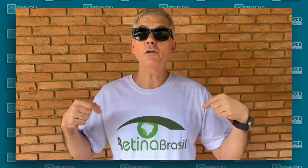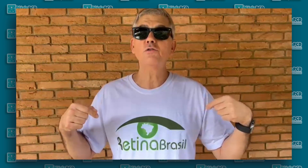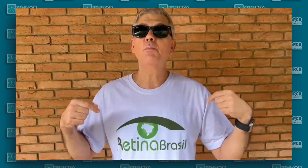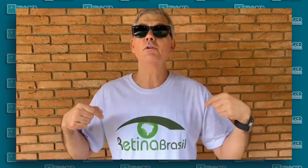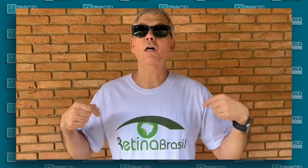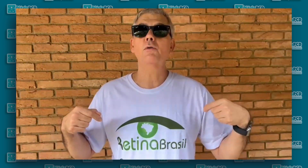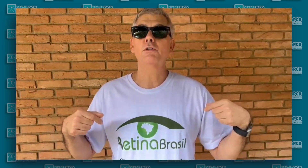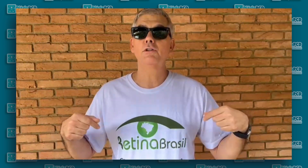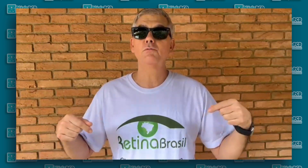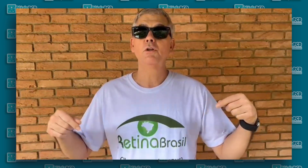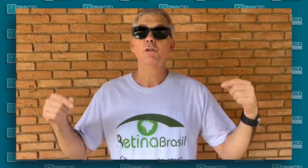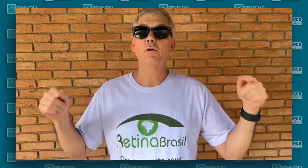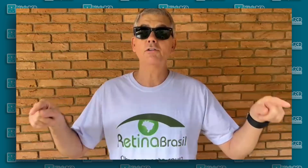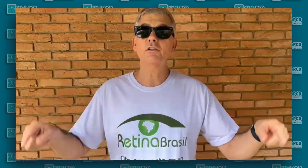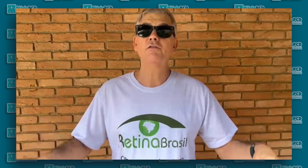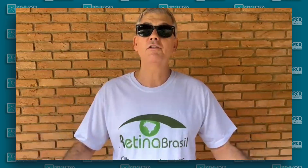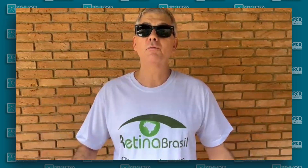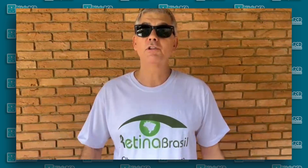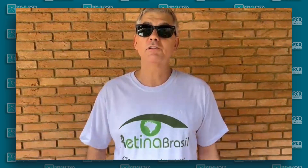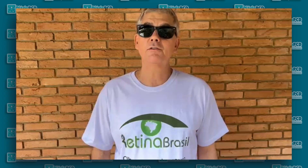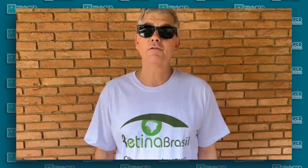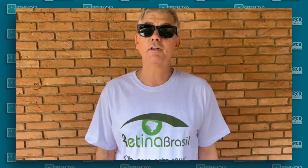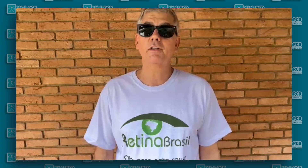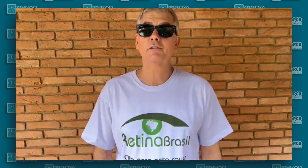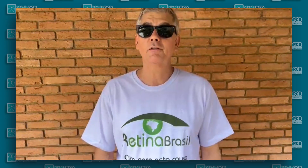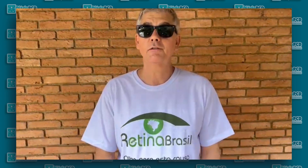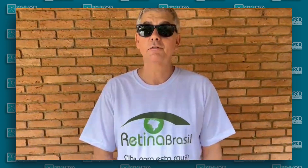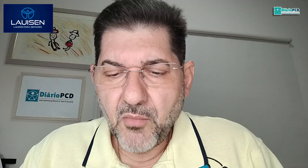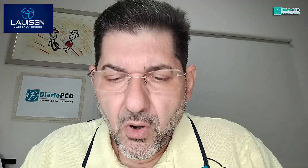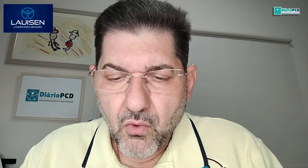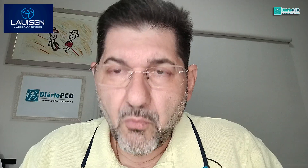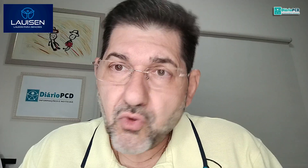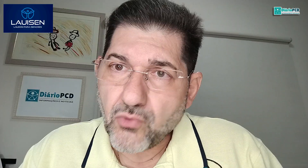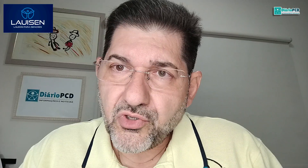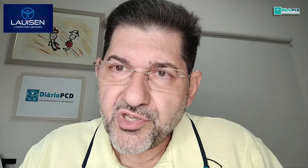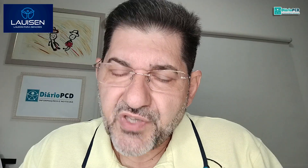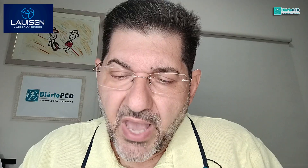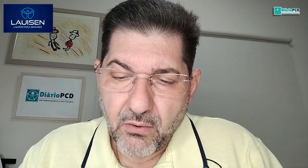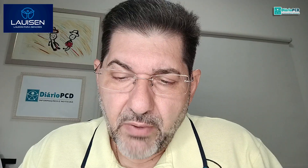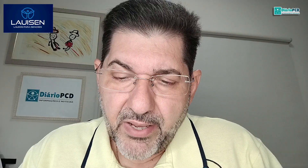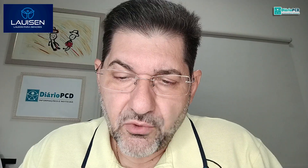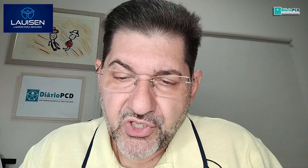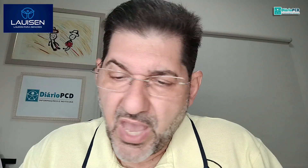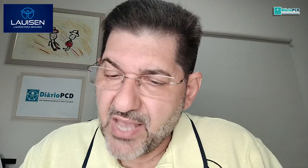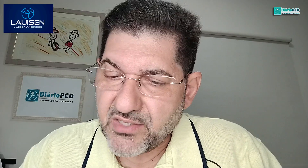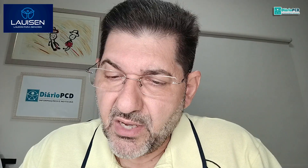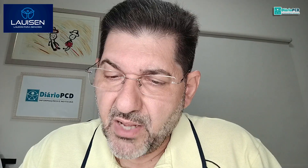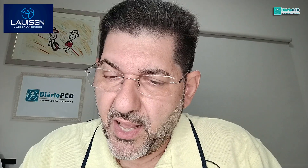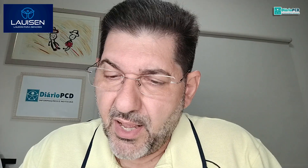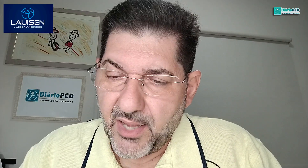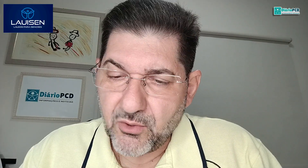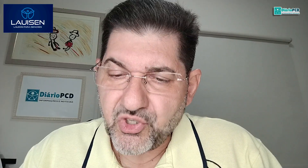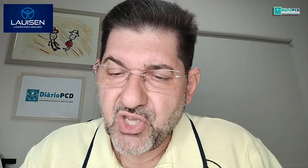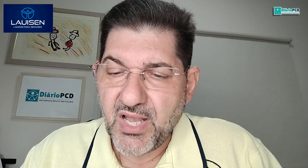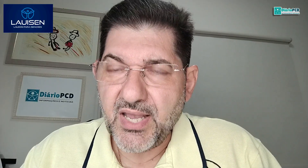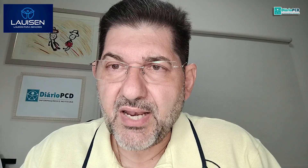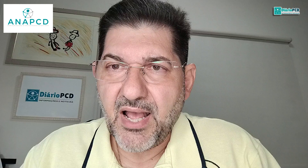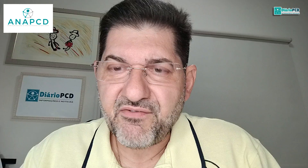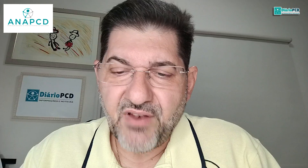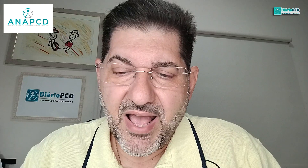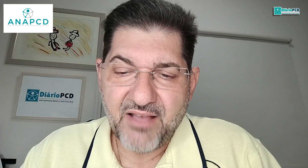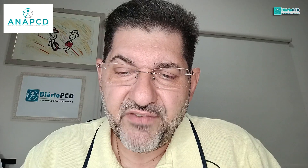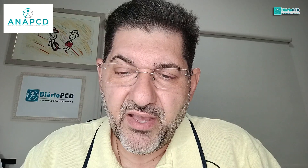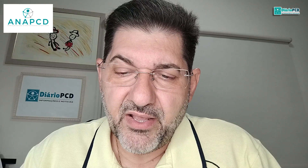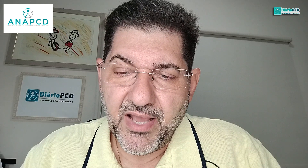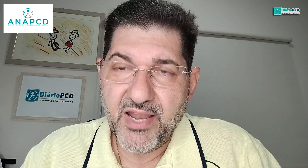no nosso protagonismo. Nós é que fizemos essa diferença. Bom, como todos disseram, né, o César, a